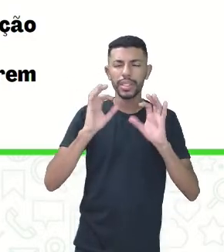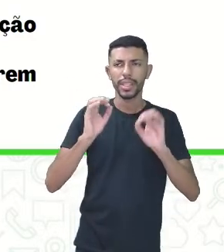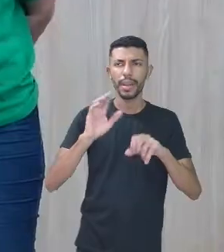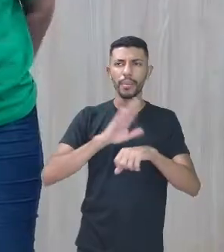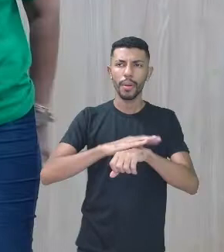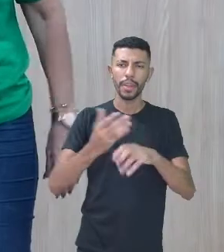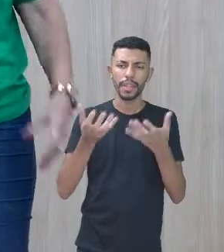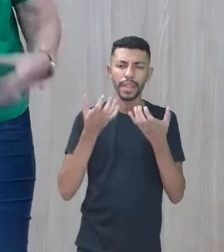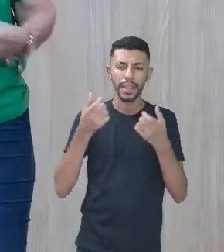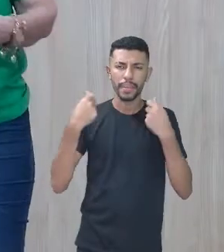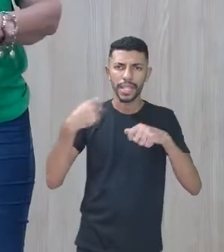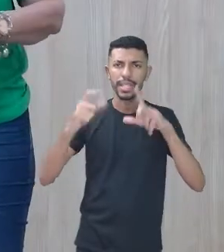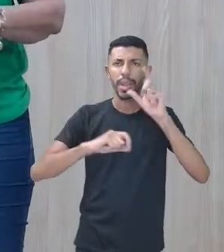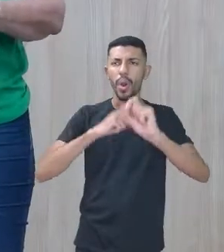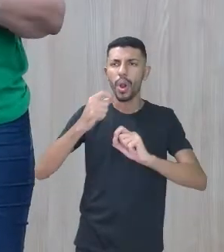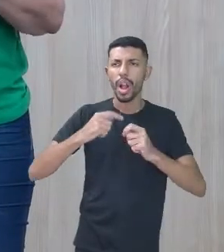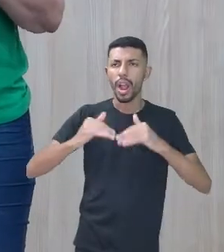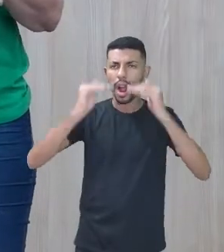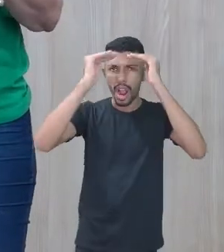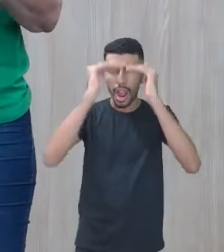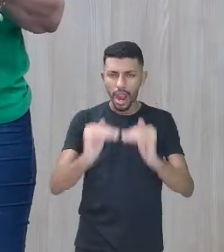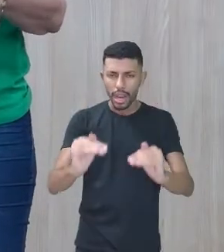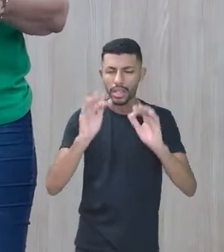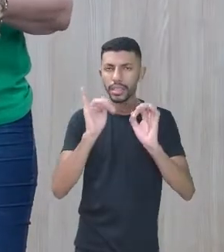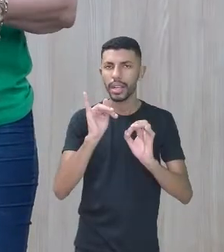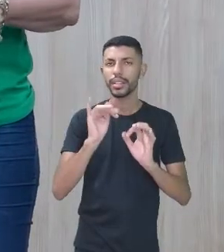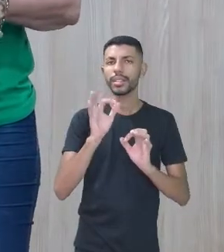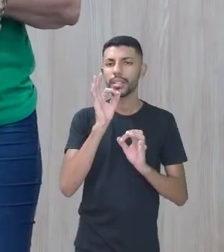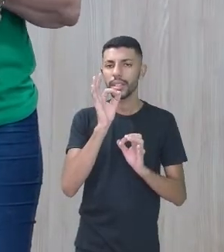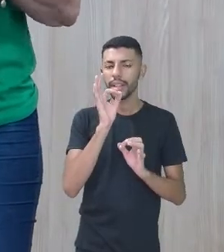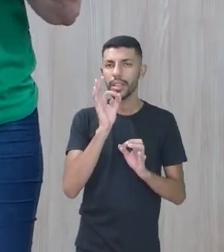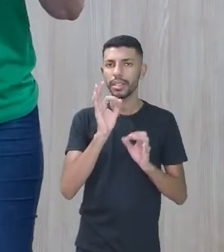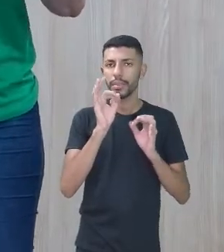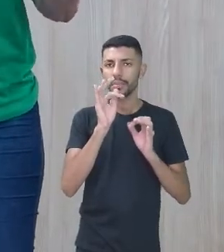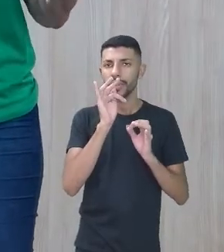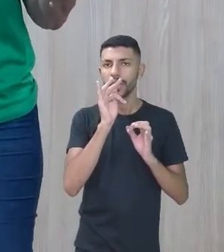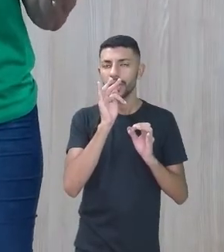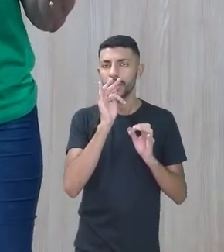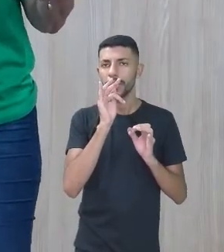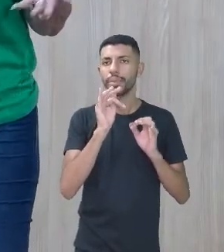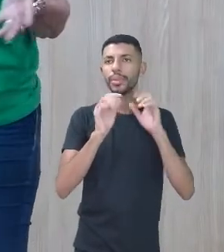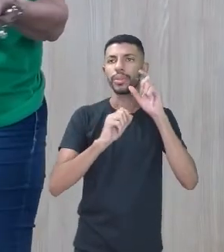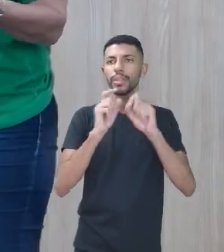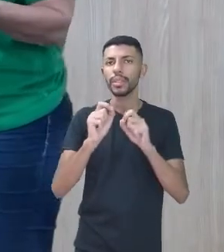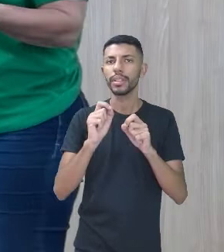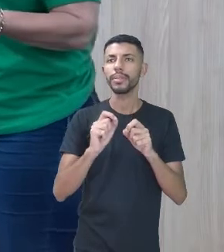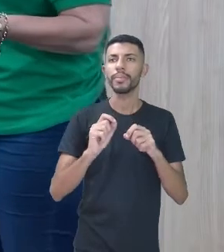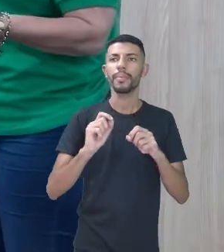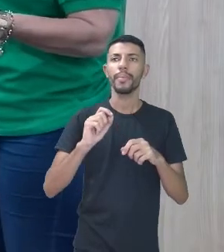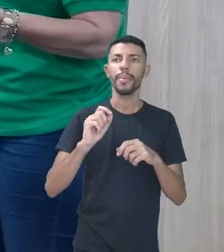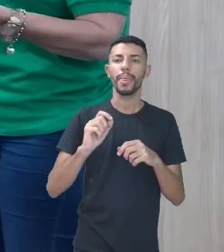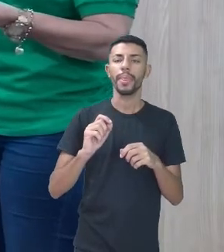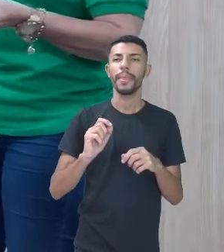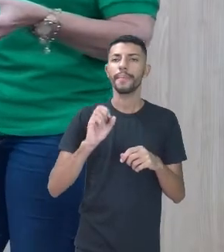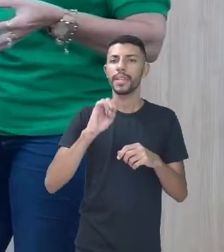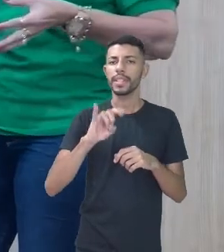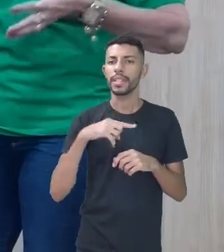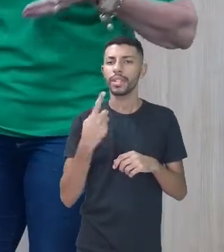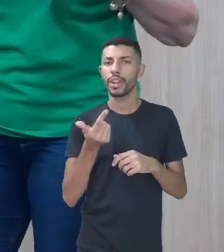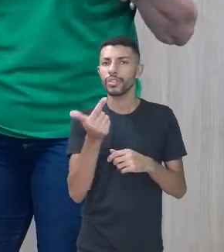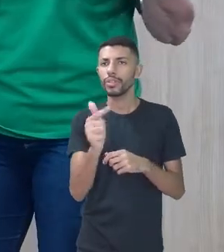respeitabilidade, né? Então, se a gente não tem aquele conhecimento com aquela pessoa, né? Se a gente não